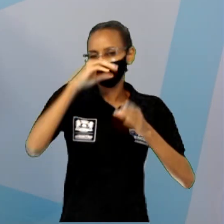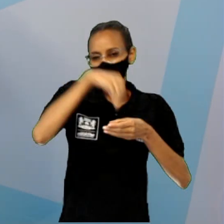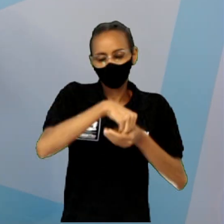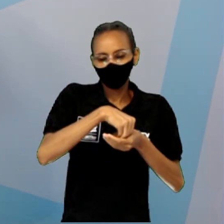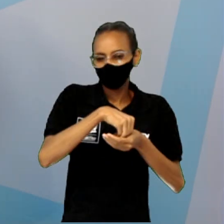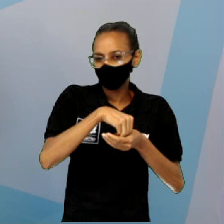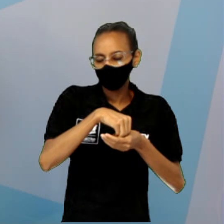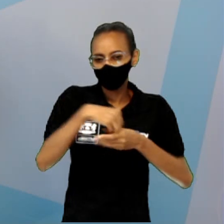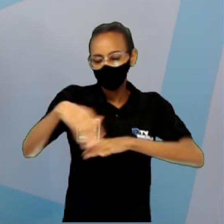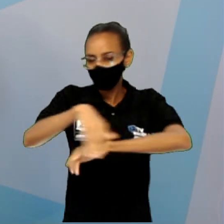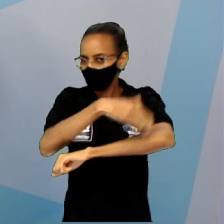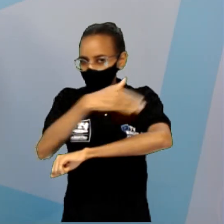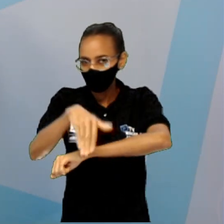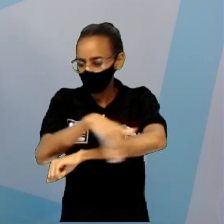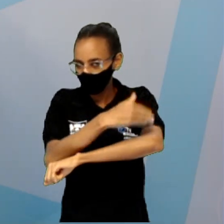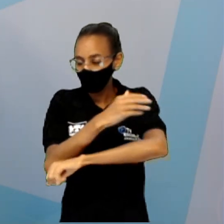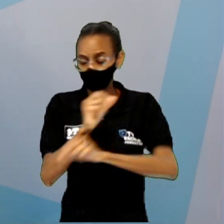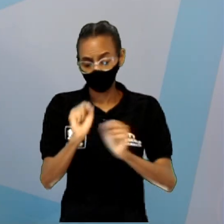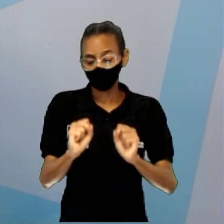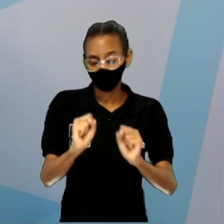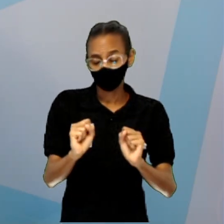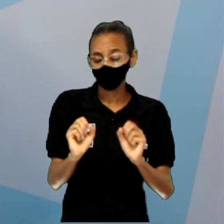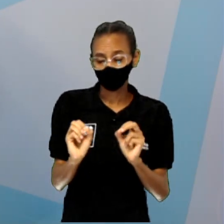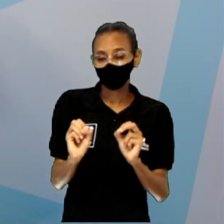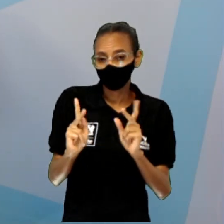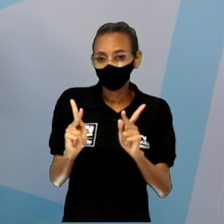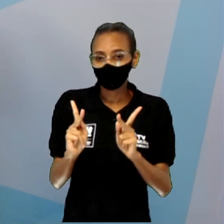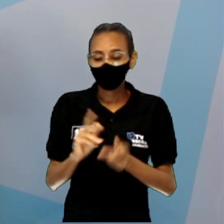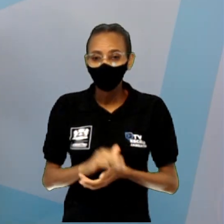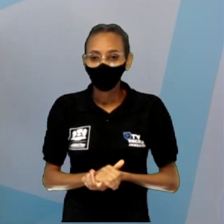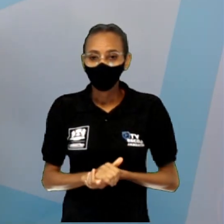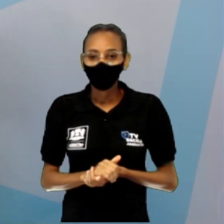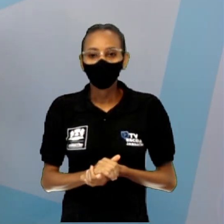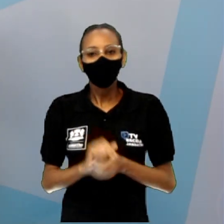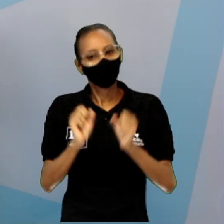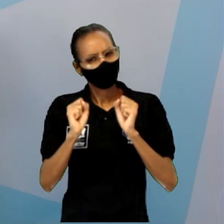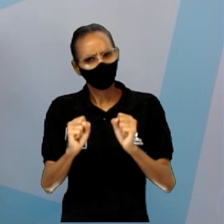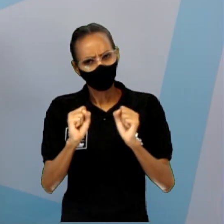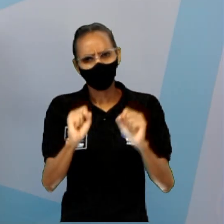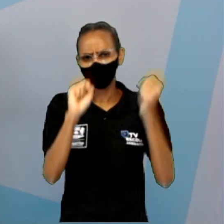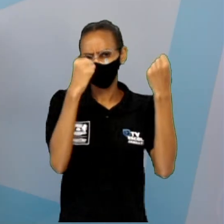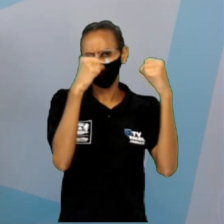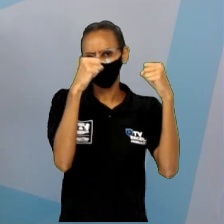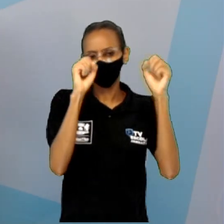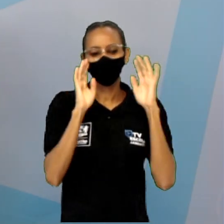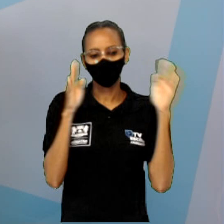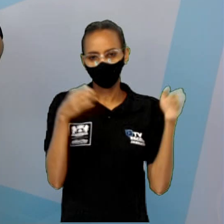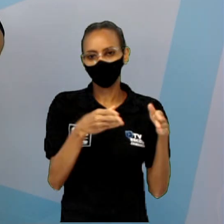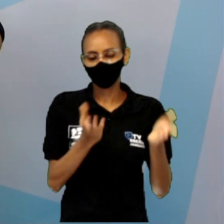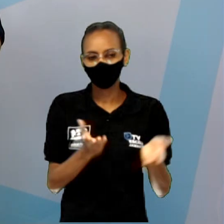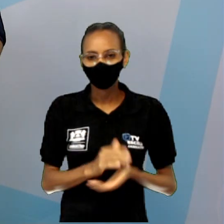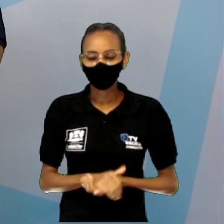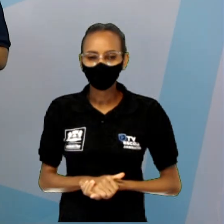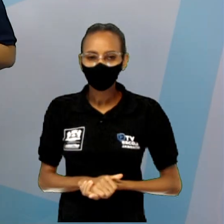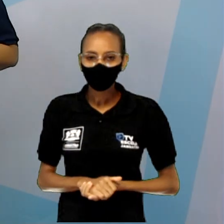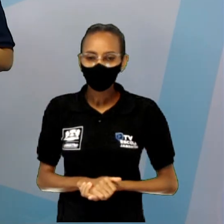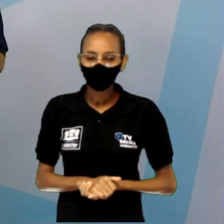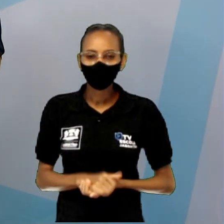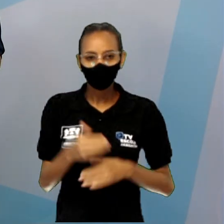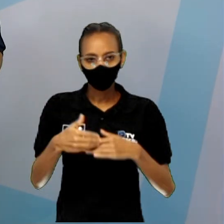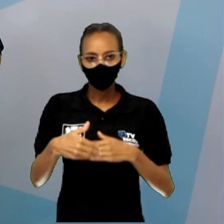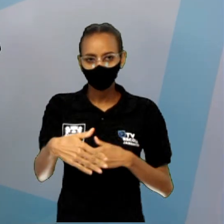pode fazer na rua, ok? Por isso que a gente fala que são exercícios feitos de maneira isolada. Vamos seguir.